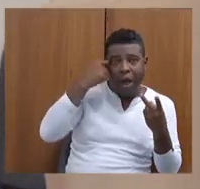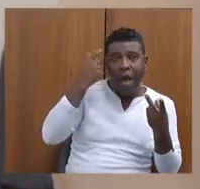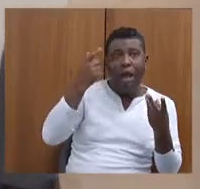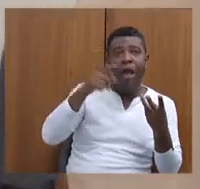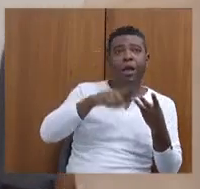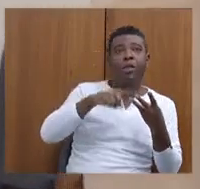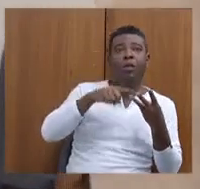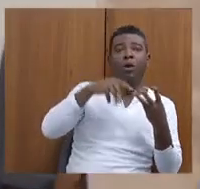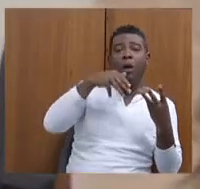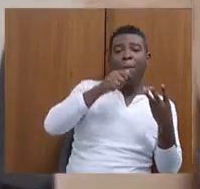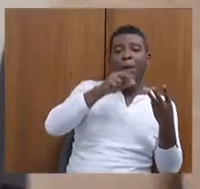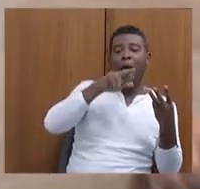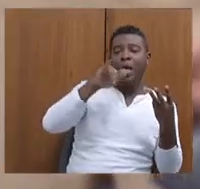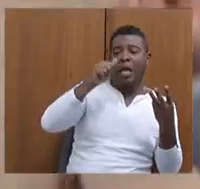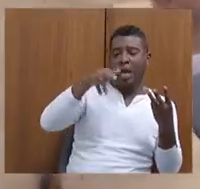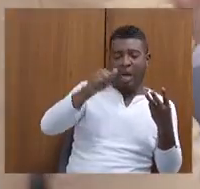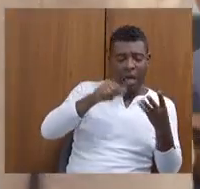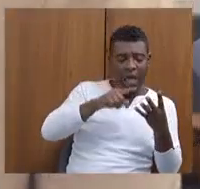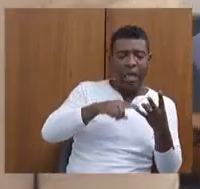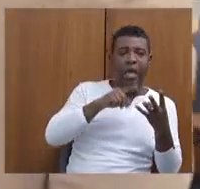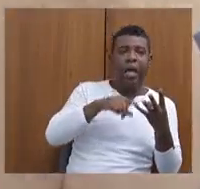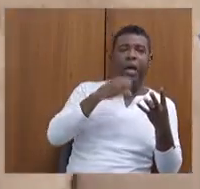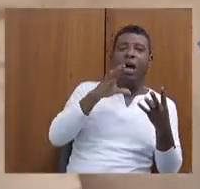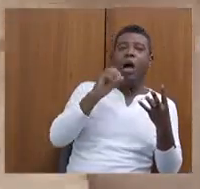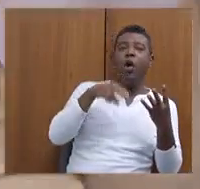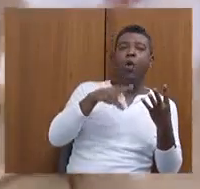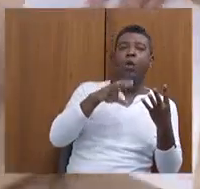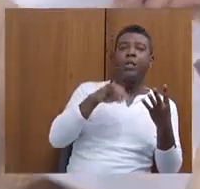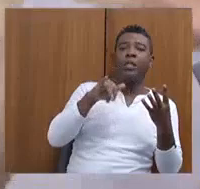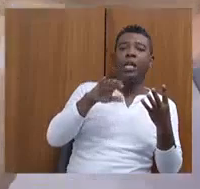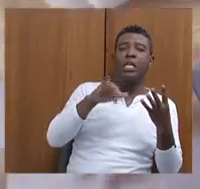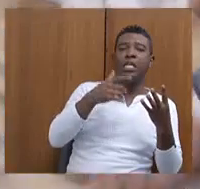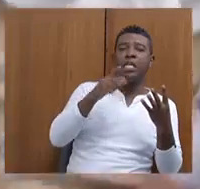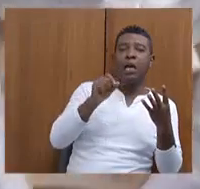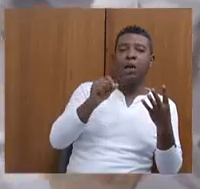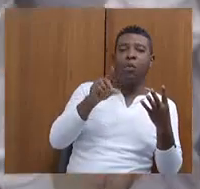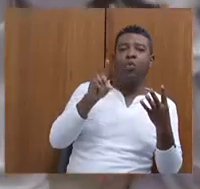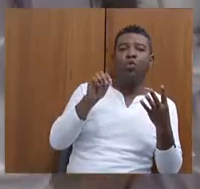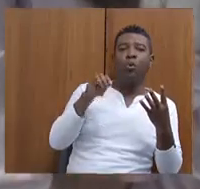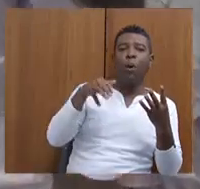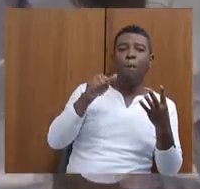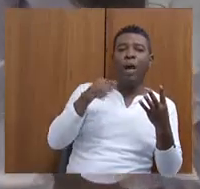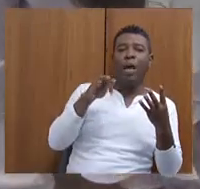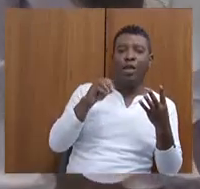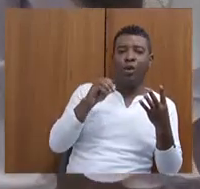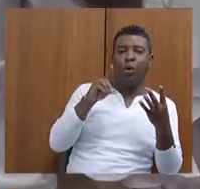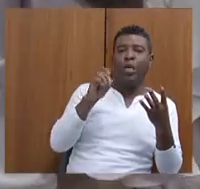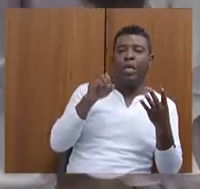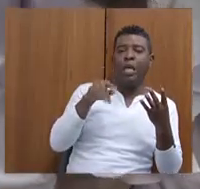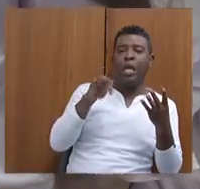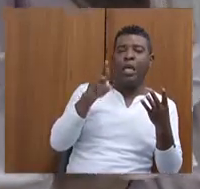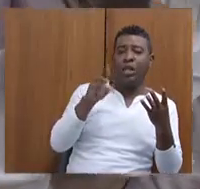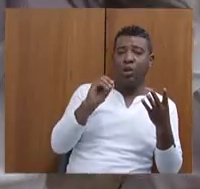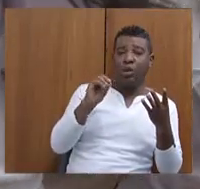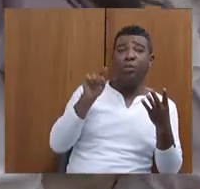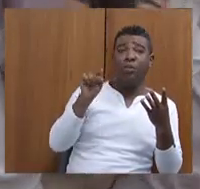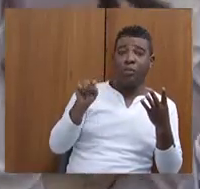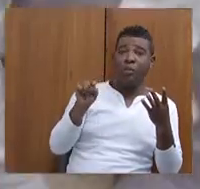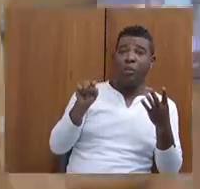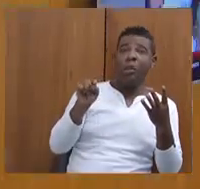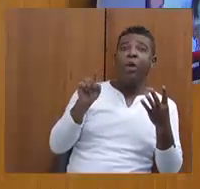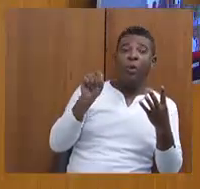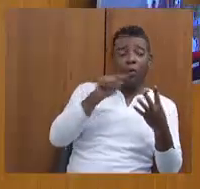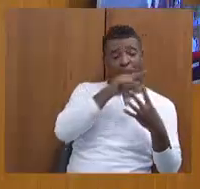Conceição do Mato Dentro cidades que têm mineradoras e que tem Finanças Públicas que